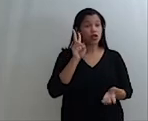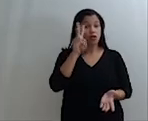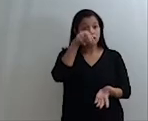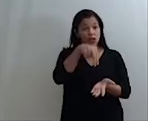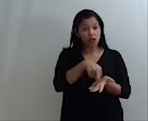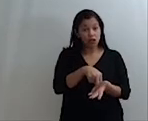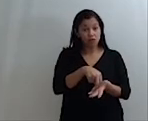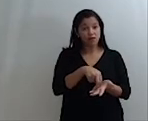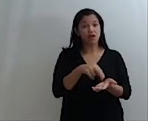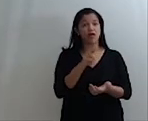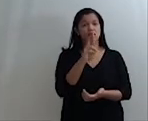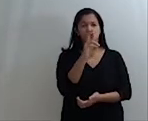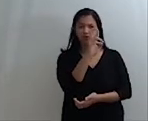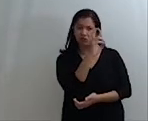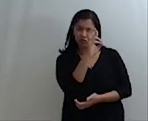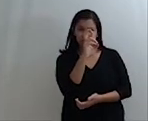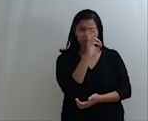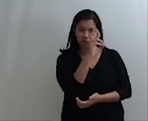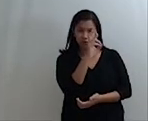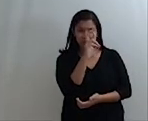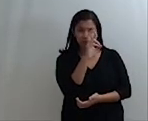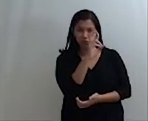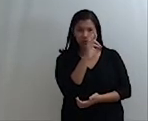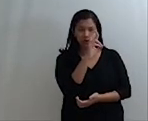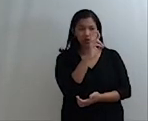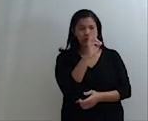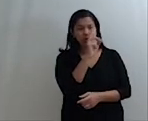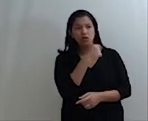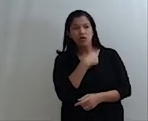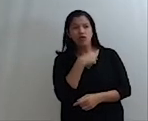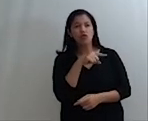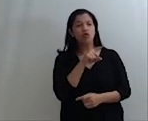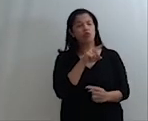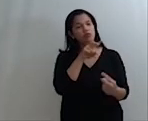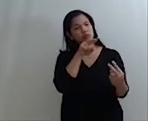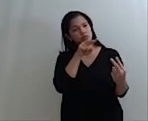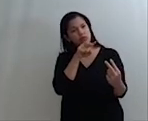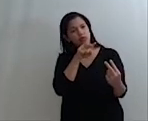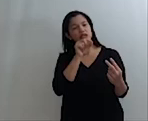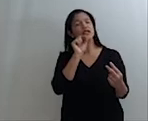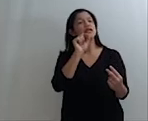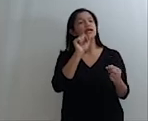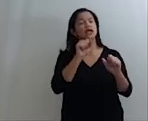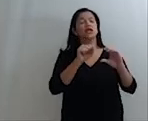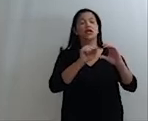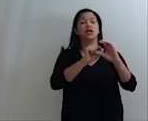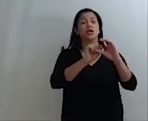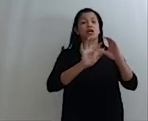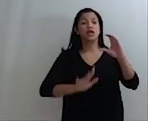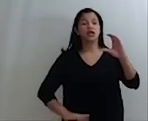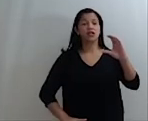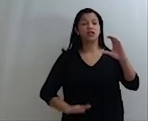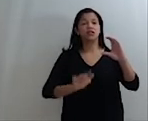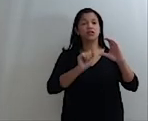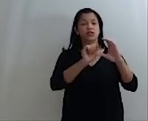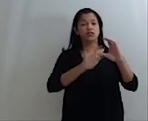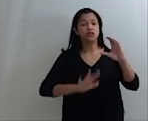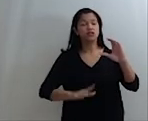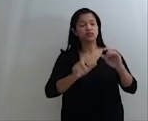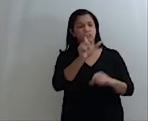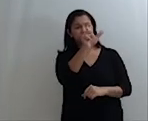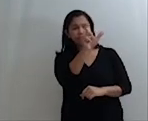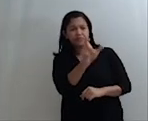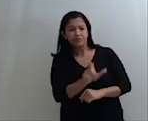é chamada para inicialmente fornecer as características físicas da pessoa que vai ser reconhecida